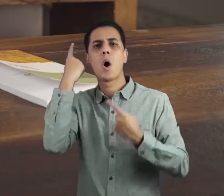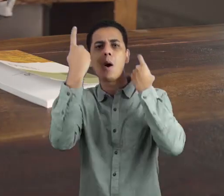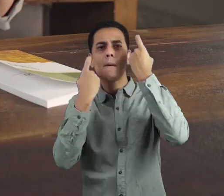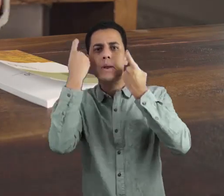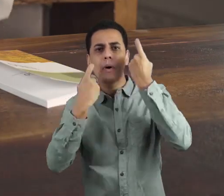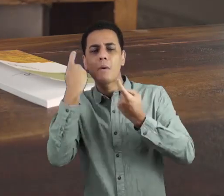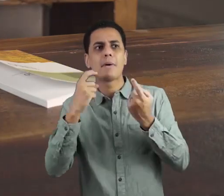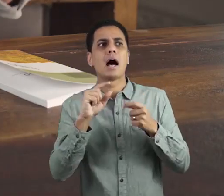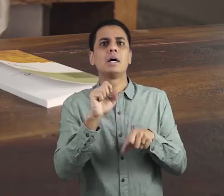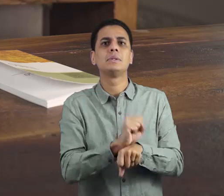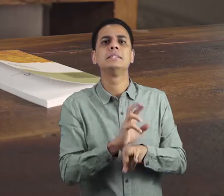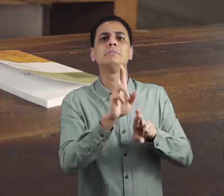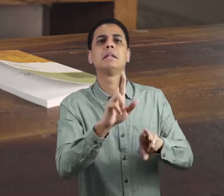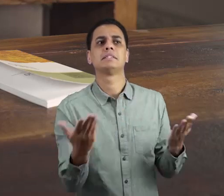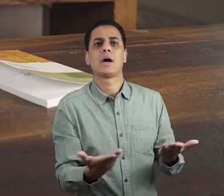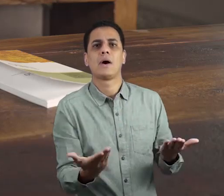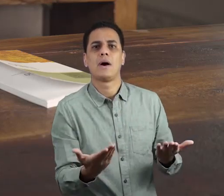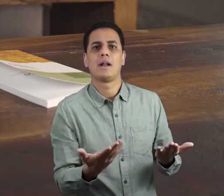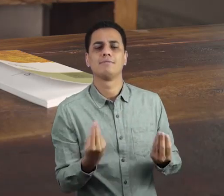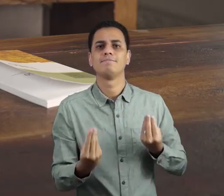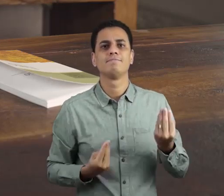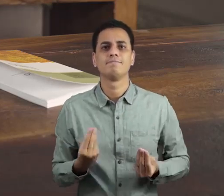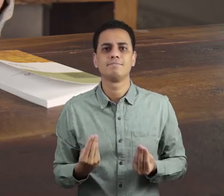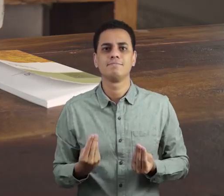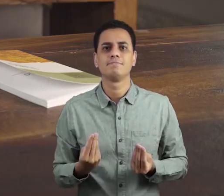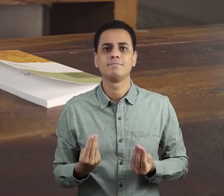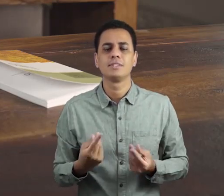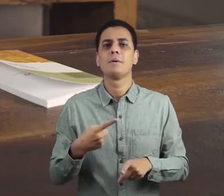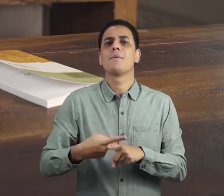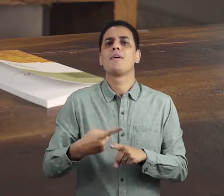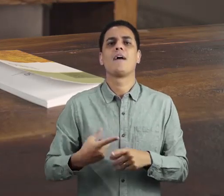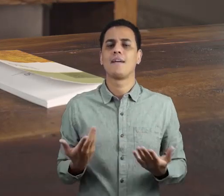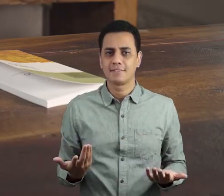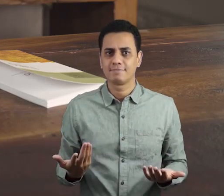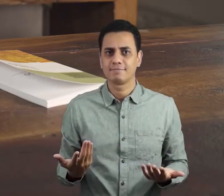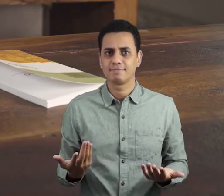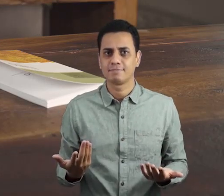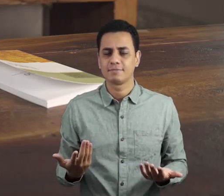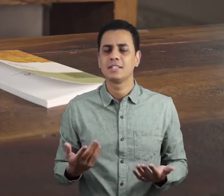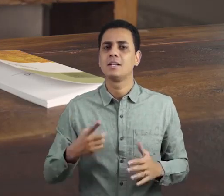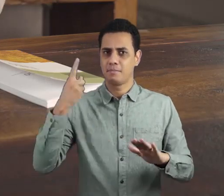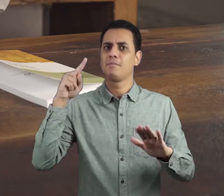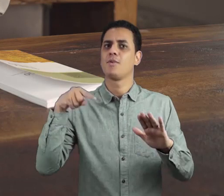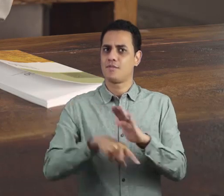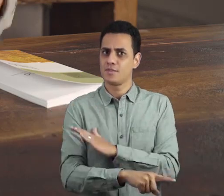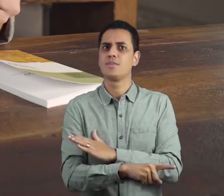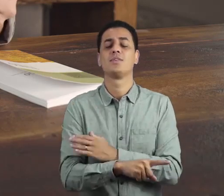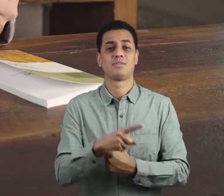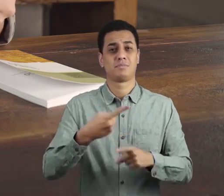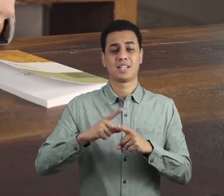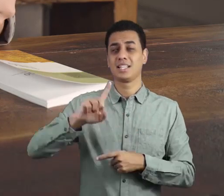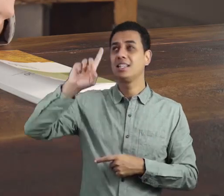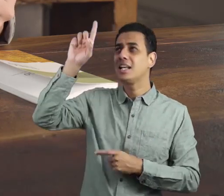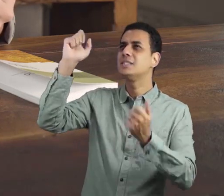de tudo, sobre tudo que nós precisamos, e não é meia boca, não é assim. É